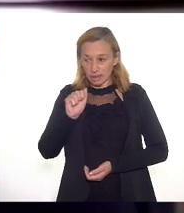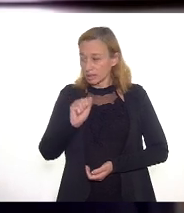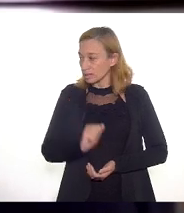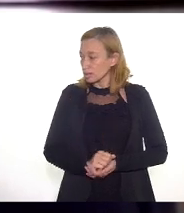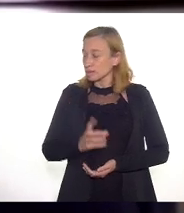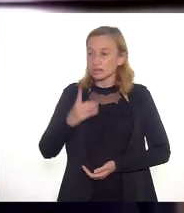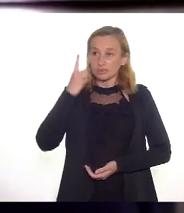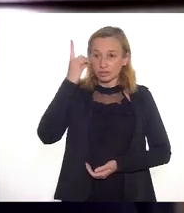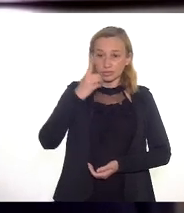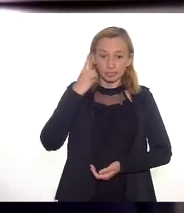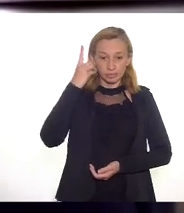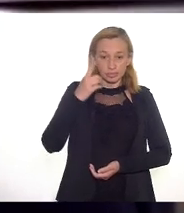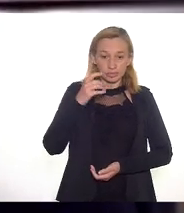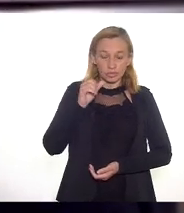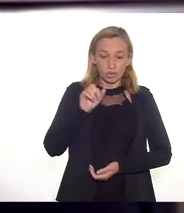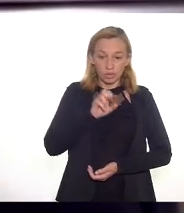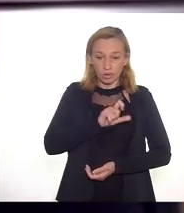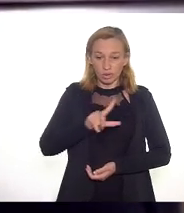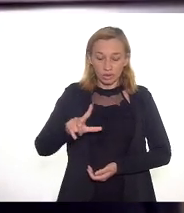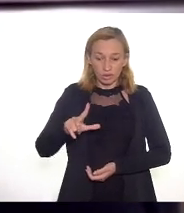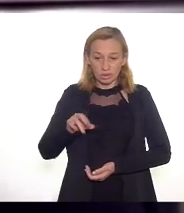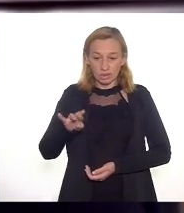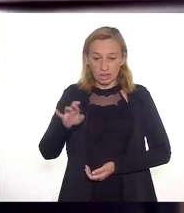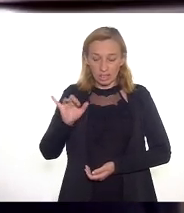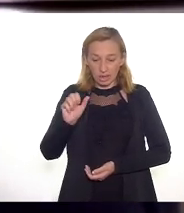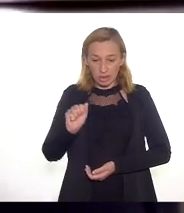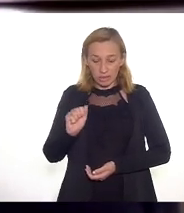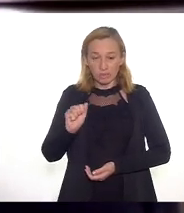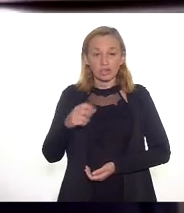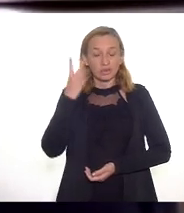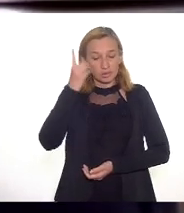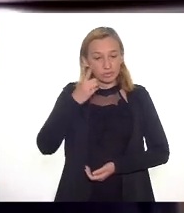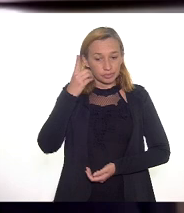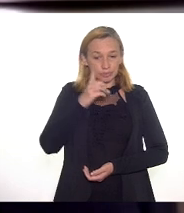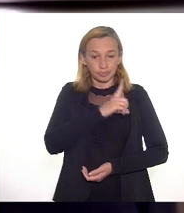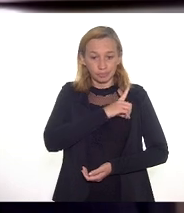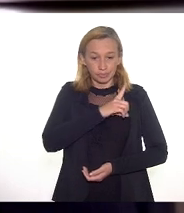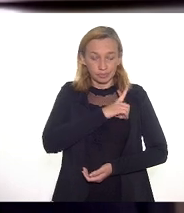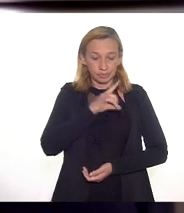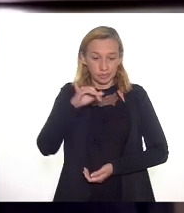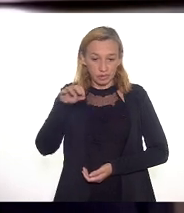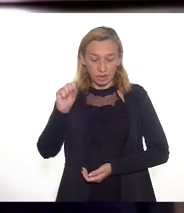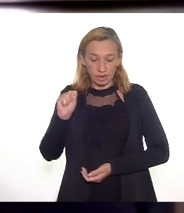Deputado Coronel Salema. Deputado Delegado Carlos Augusto.